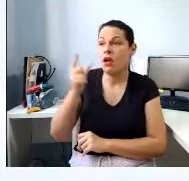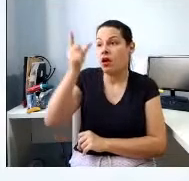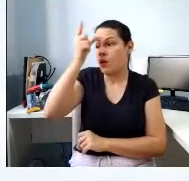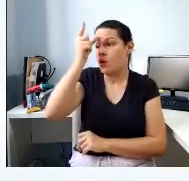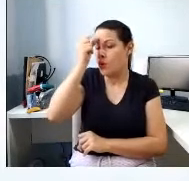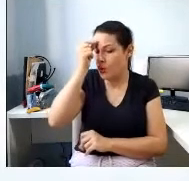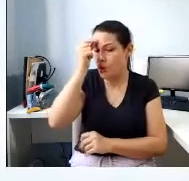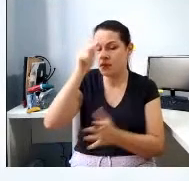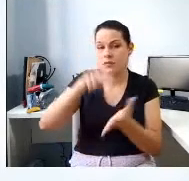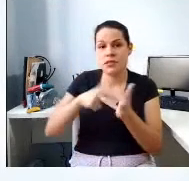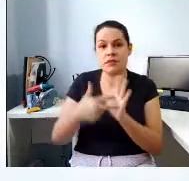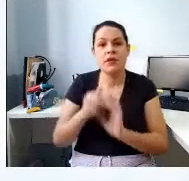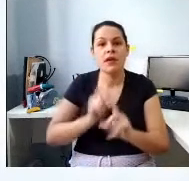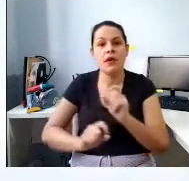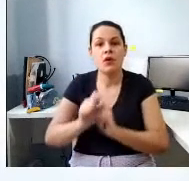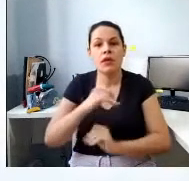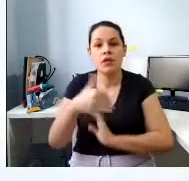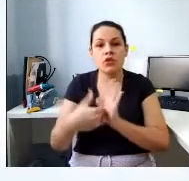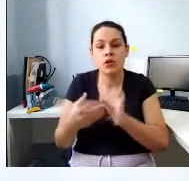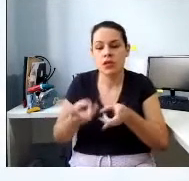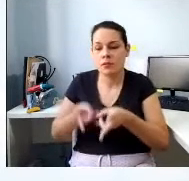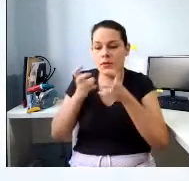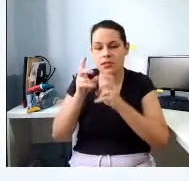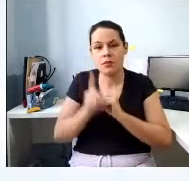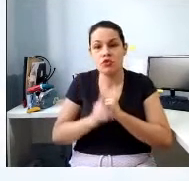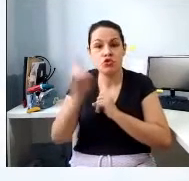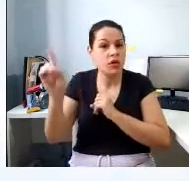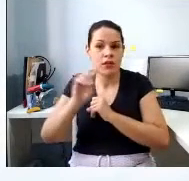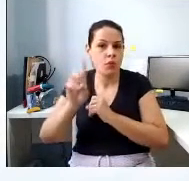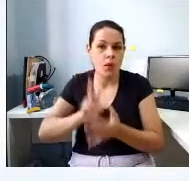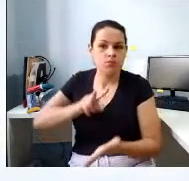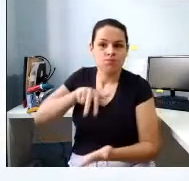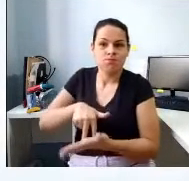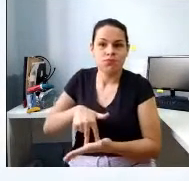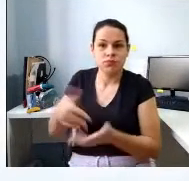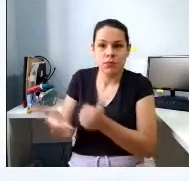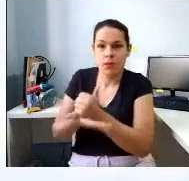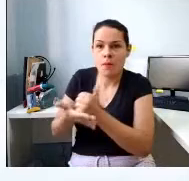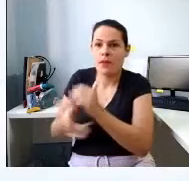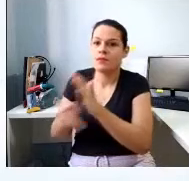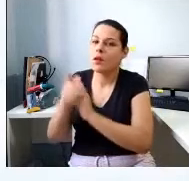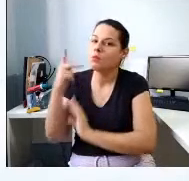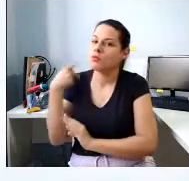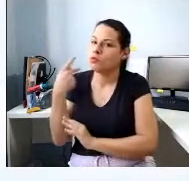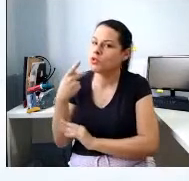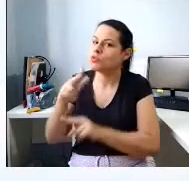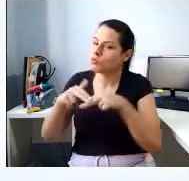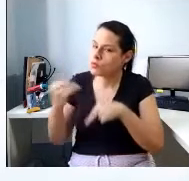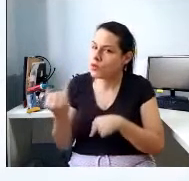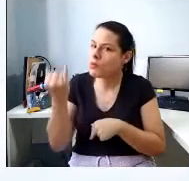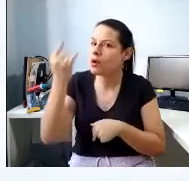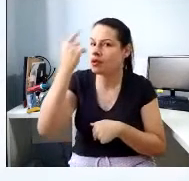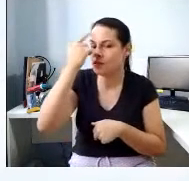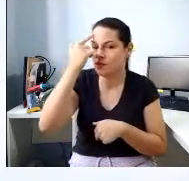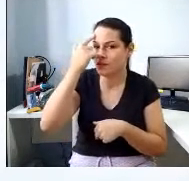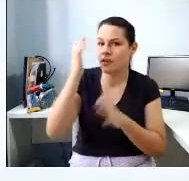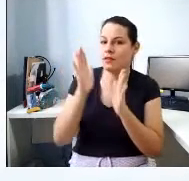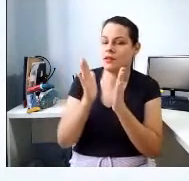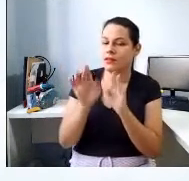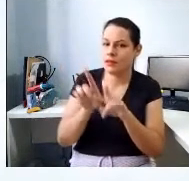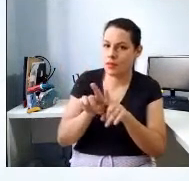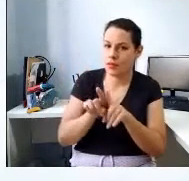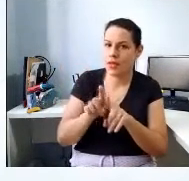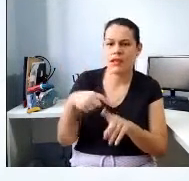que essa visão da extrema-direita ela não se consolida nas bases políticas. Eu acho que isso é importante, em especial que a gente sabe